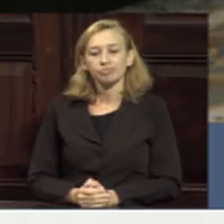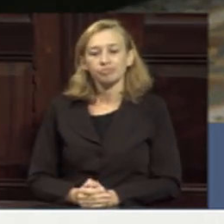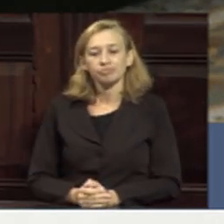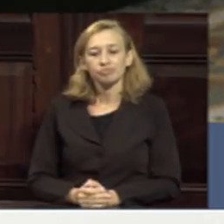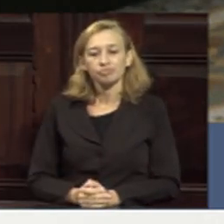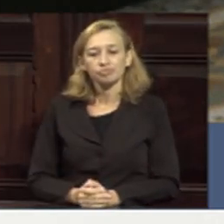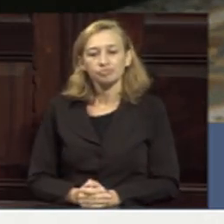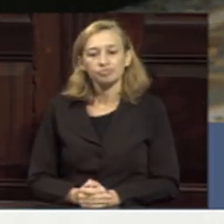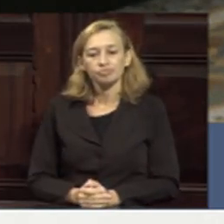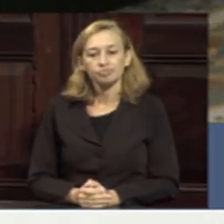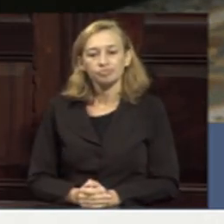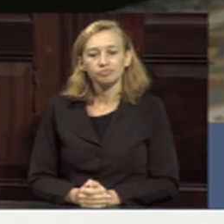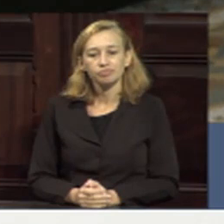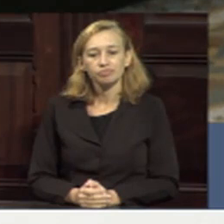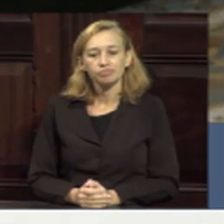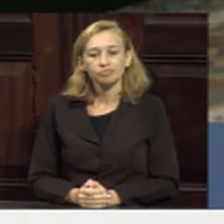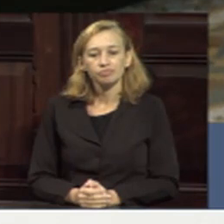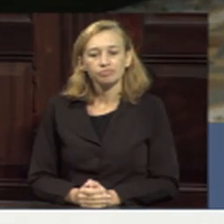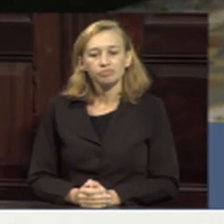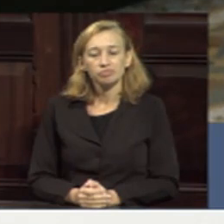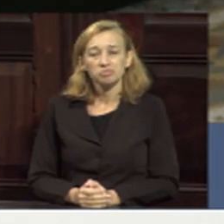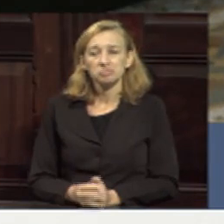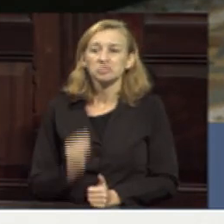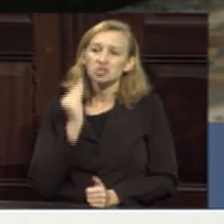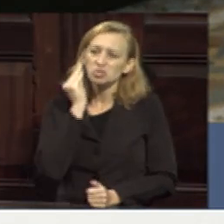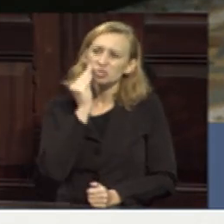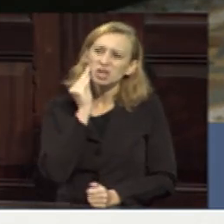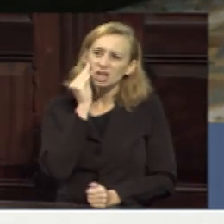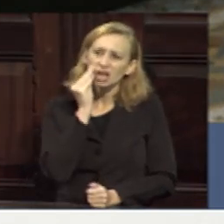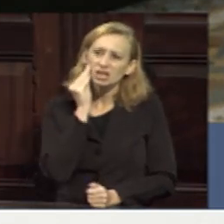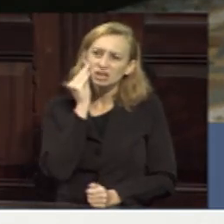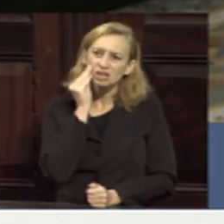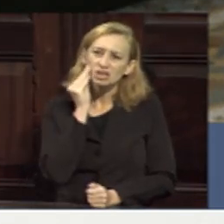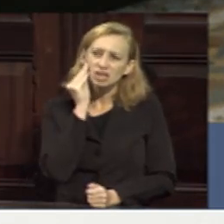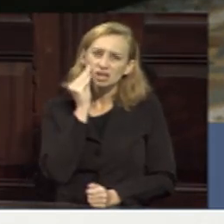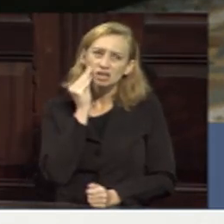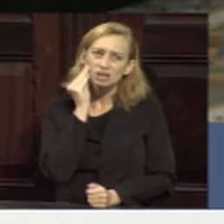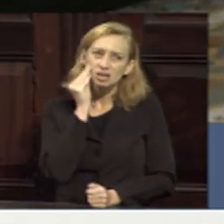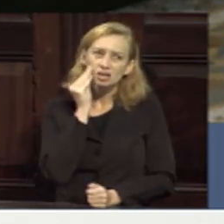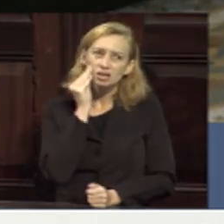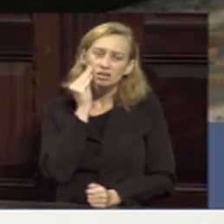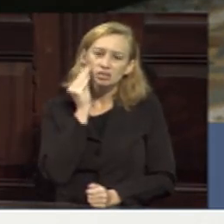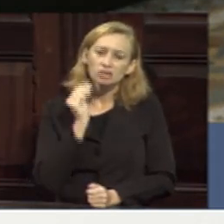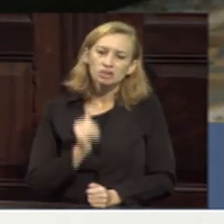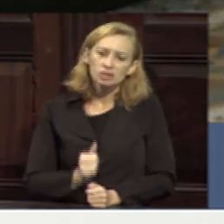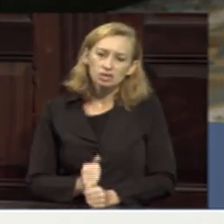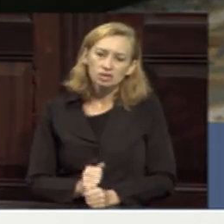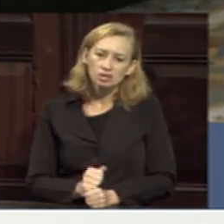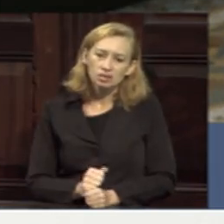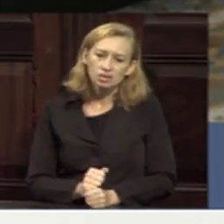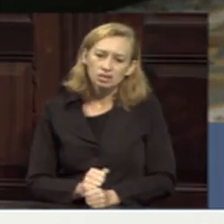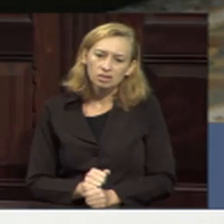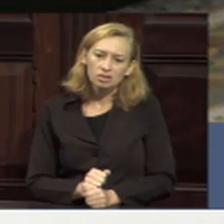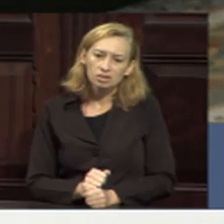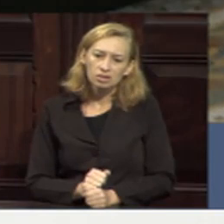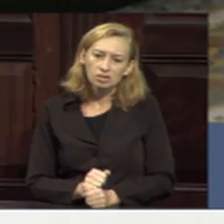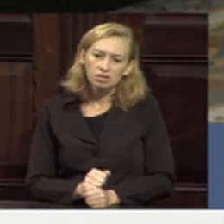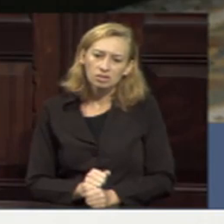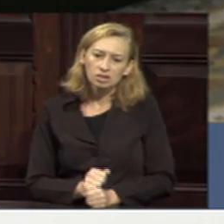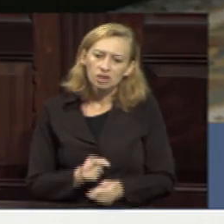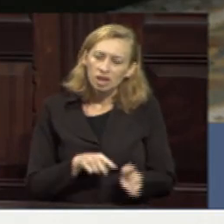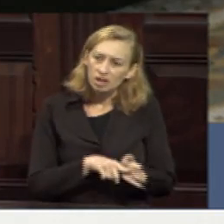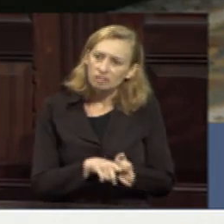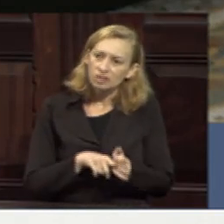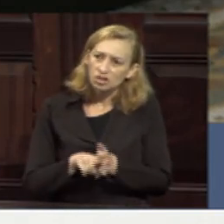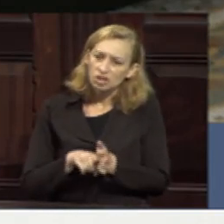acumulei alguma experiência em relação à investigação